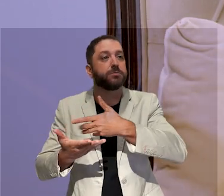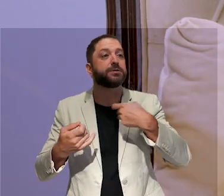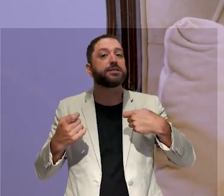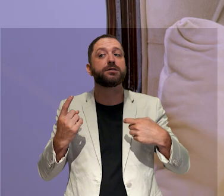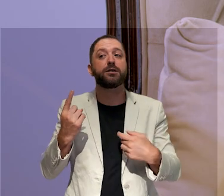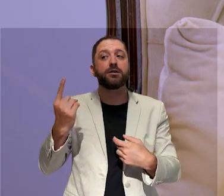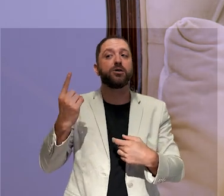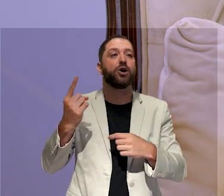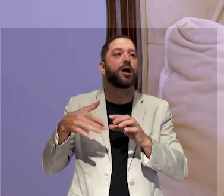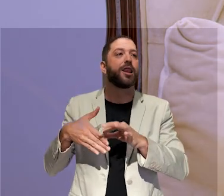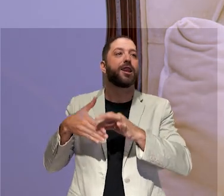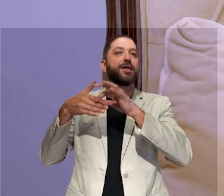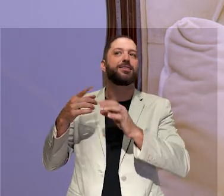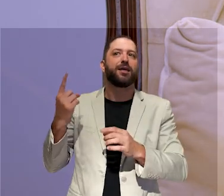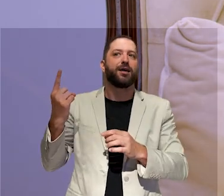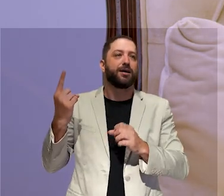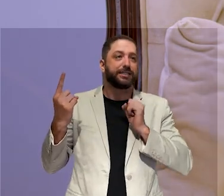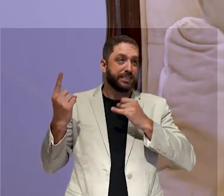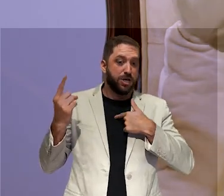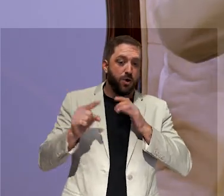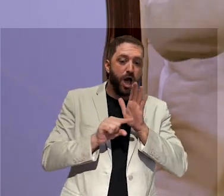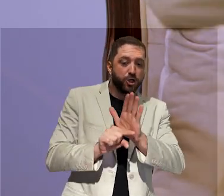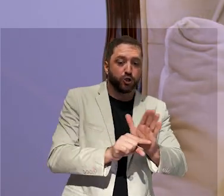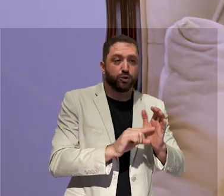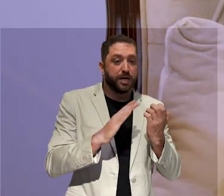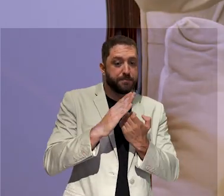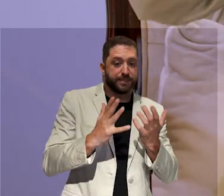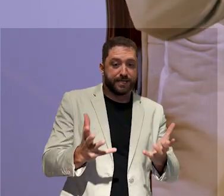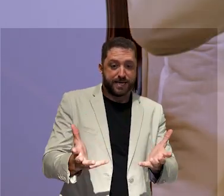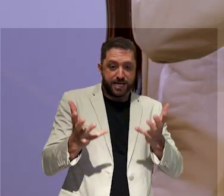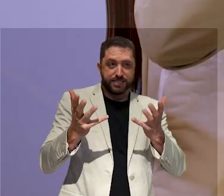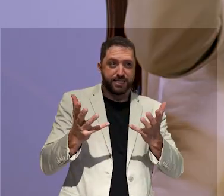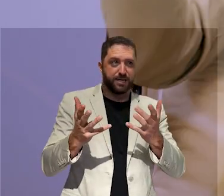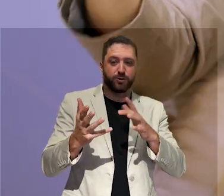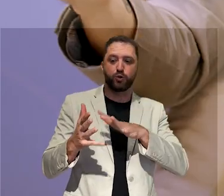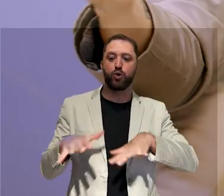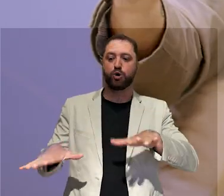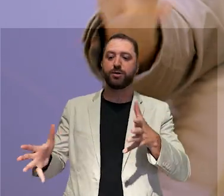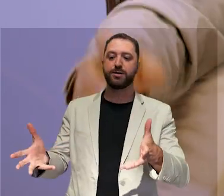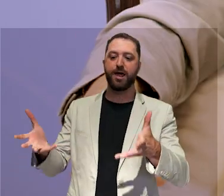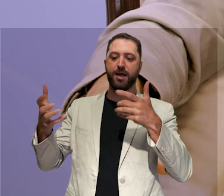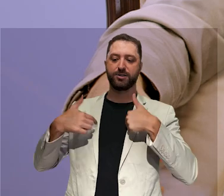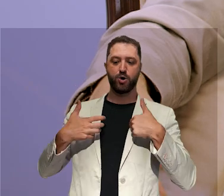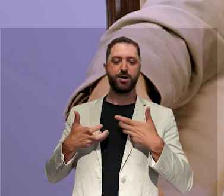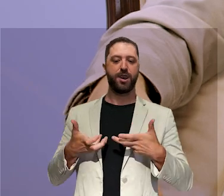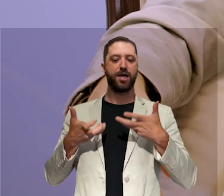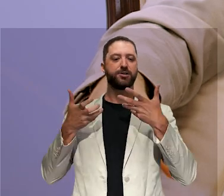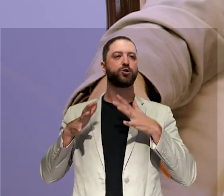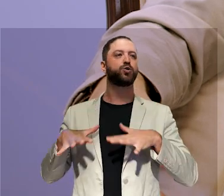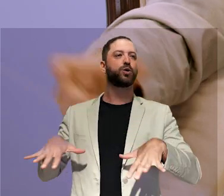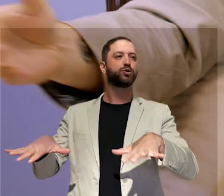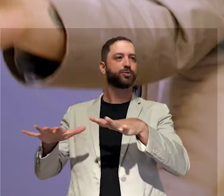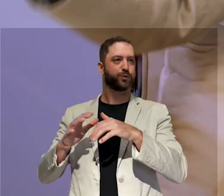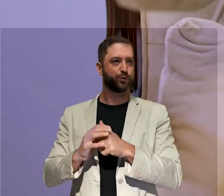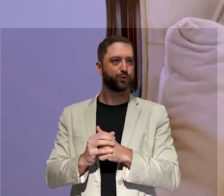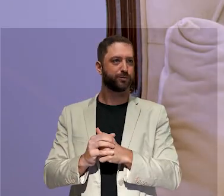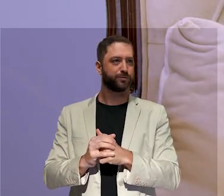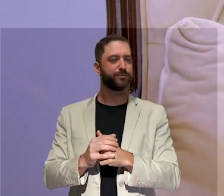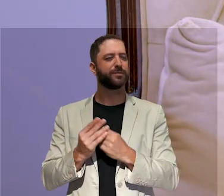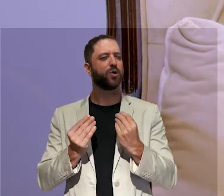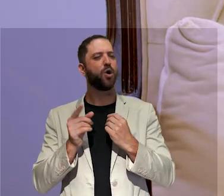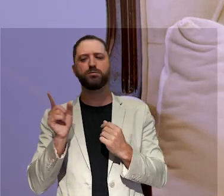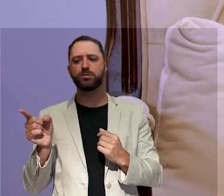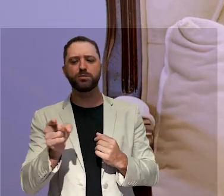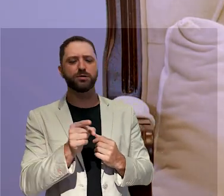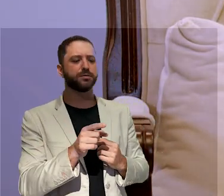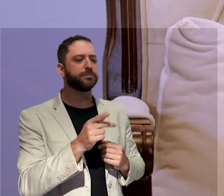empresa, ela tem que compreender, quanto mais eu coopero com quem está ajudando a minha empresa a crescer, todo mundo cresce, todo mundo sai ganhando. E como que eu